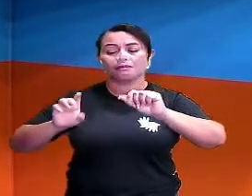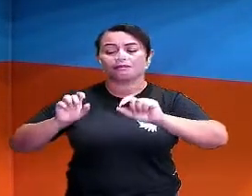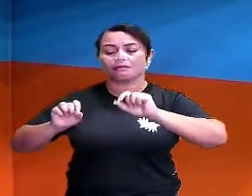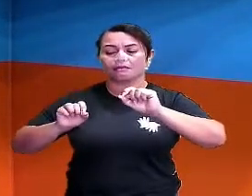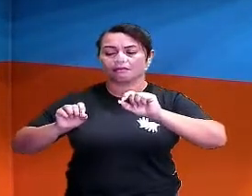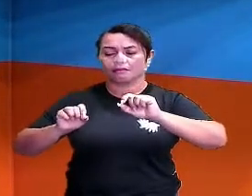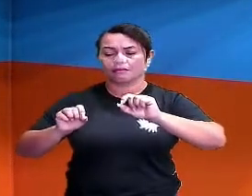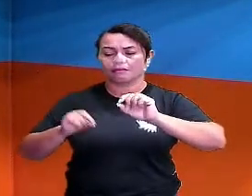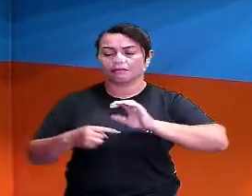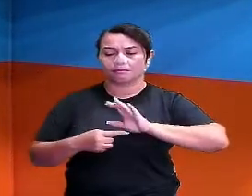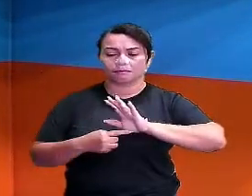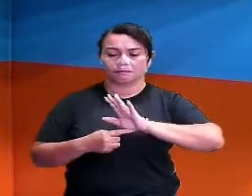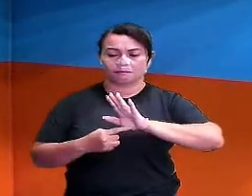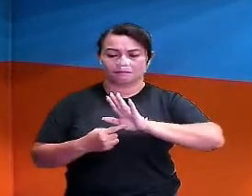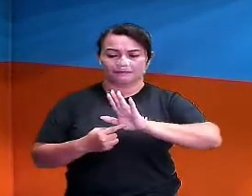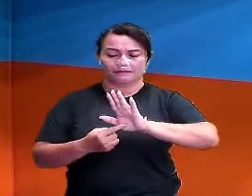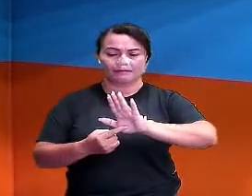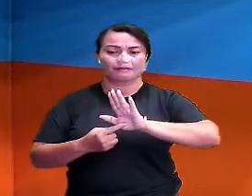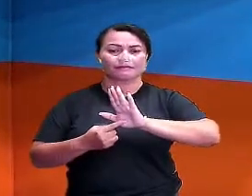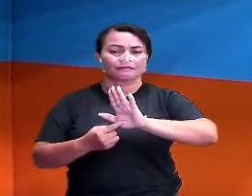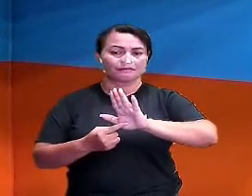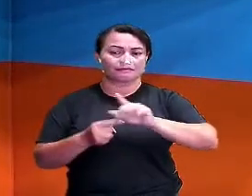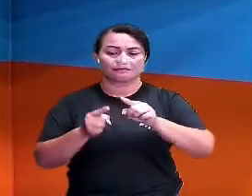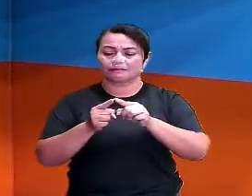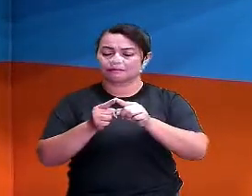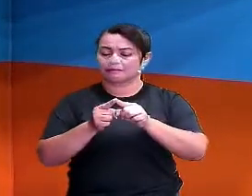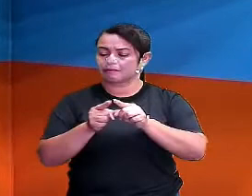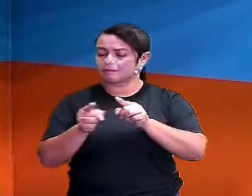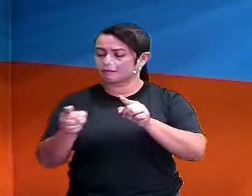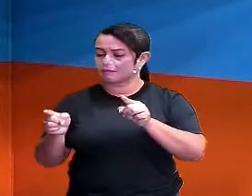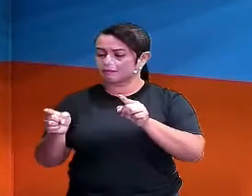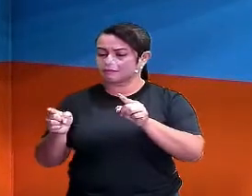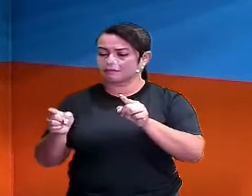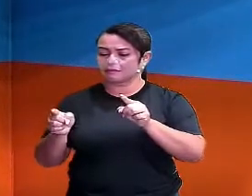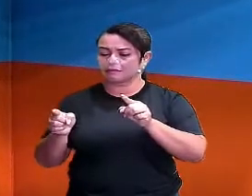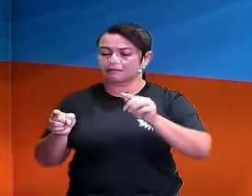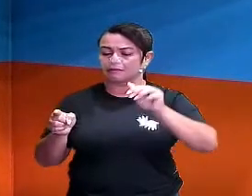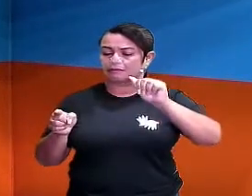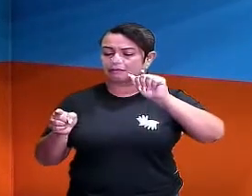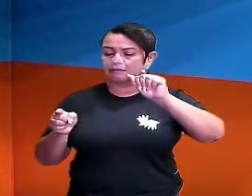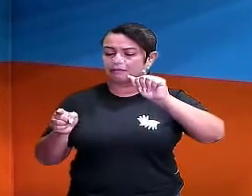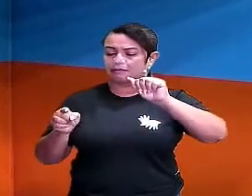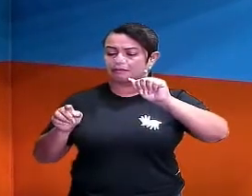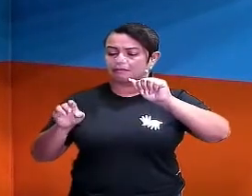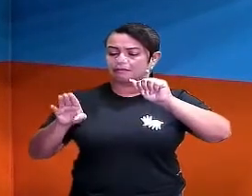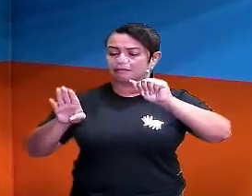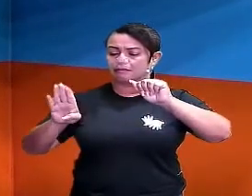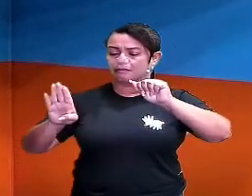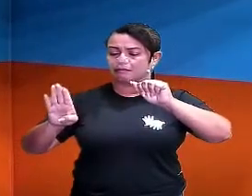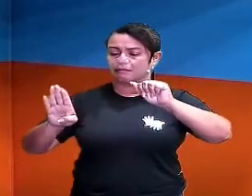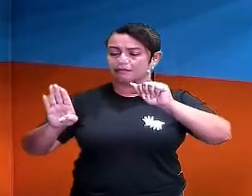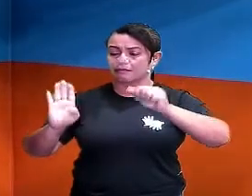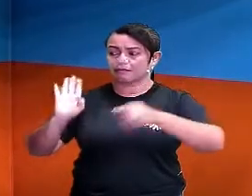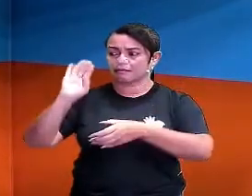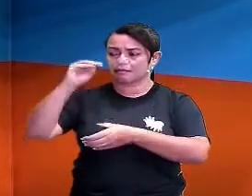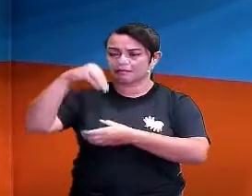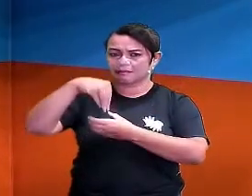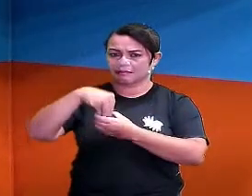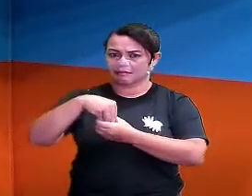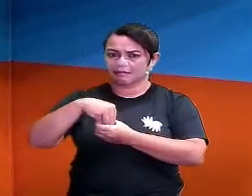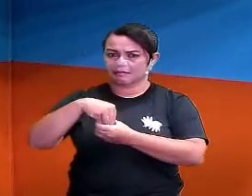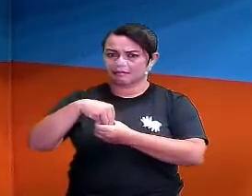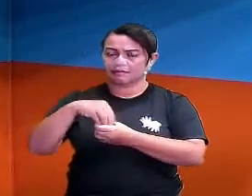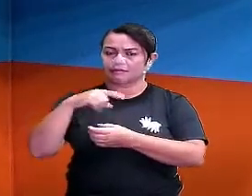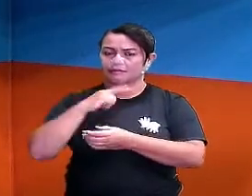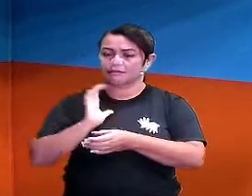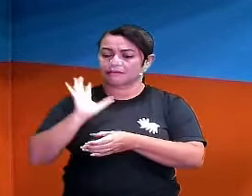aí representado o segmento de reta, né, que está dentro do polígono. Se ele está inserido